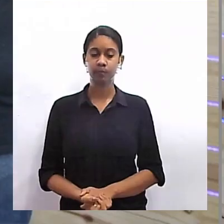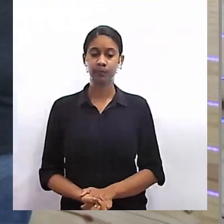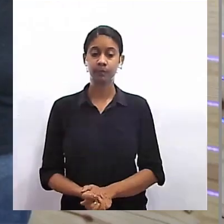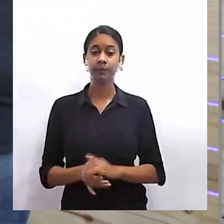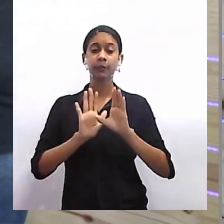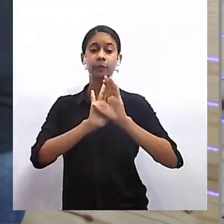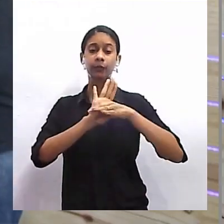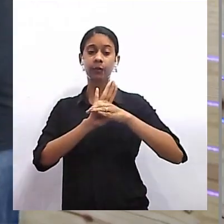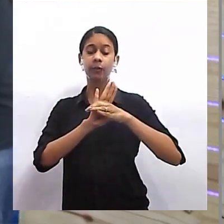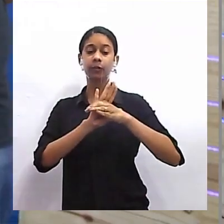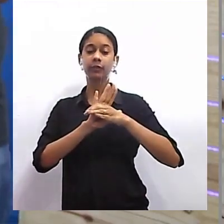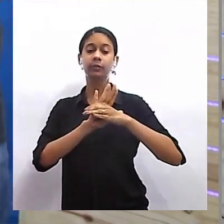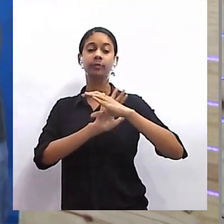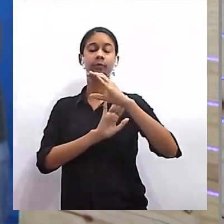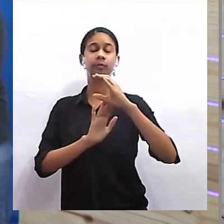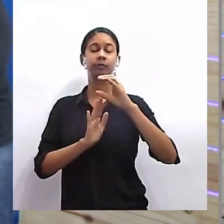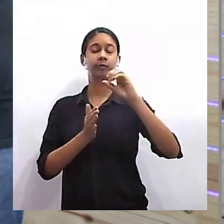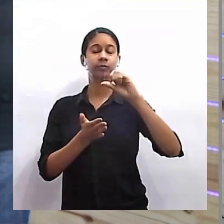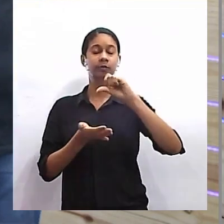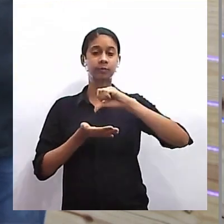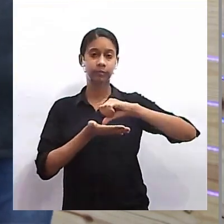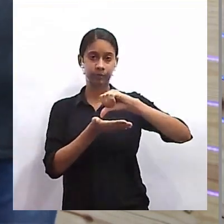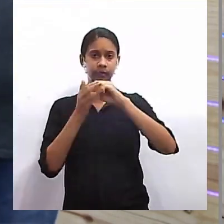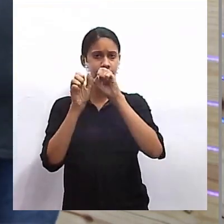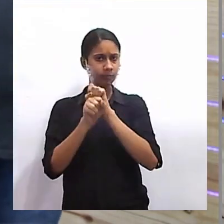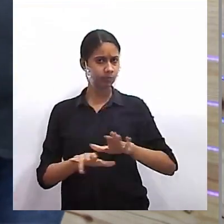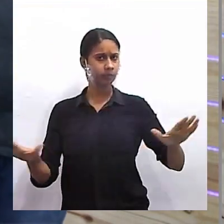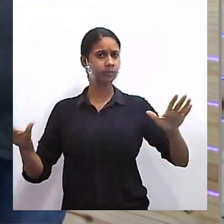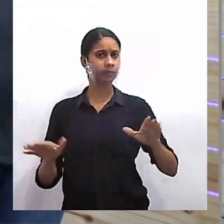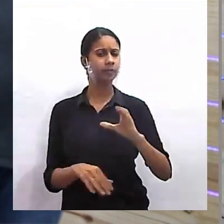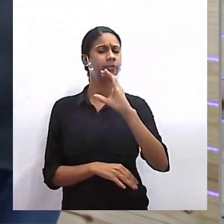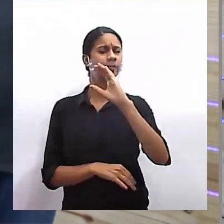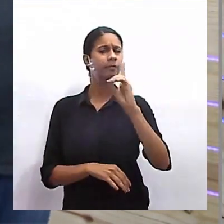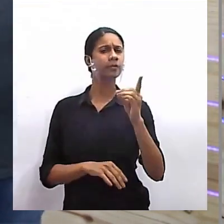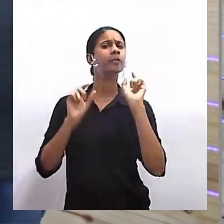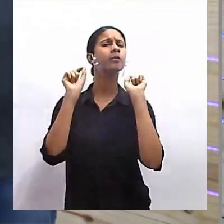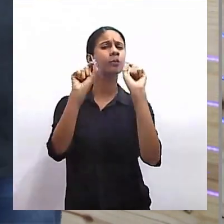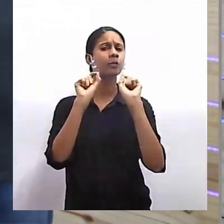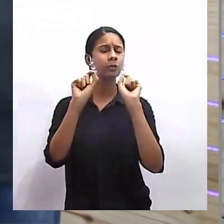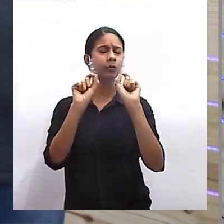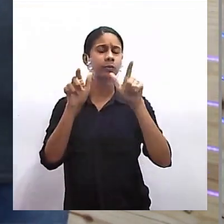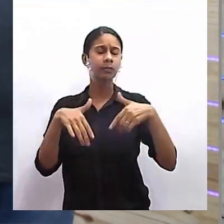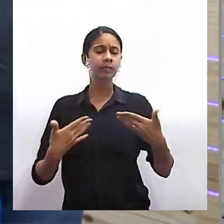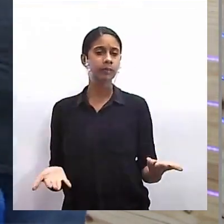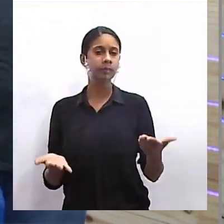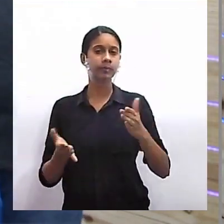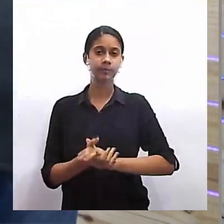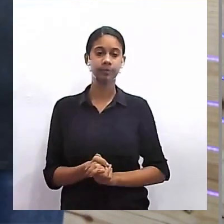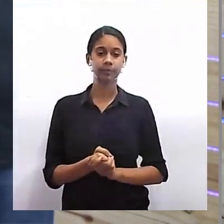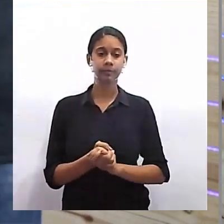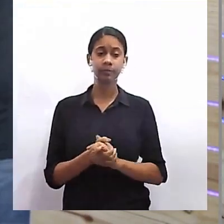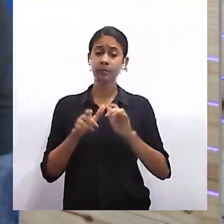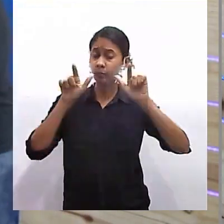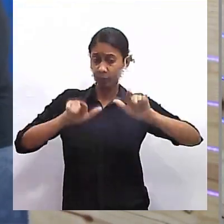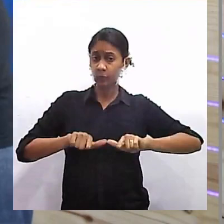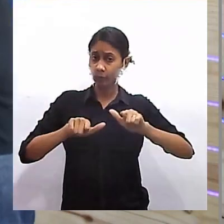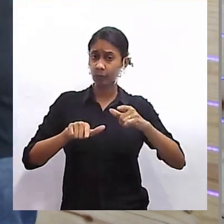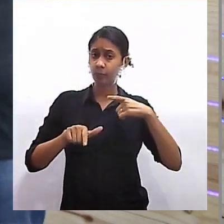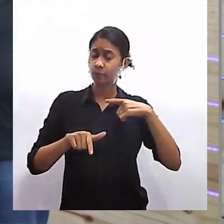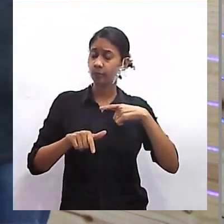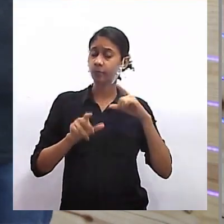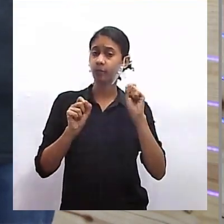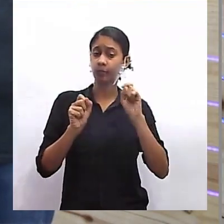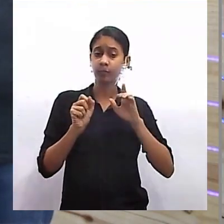Falando um pouquinho do conceito de centro de distribuição. O que seria centro de distribuição, certo? Um armazém que tem